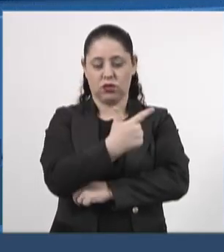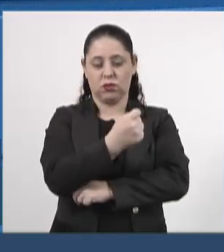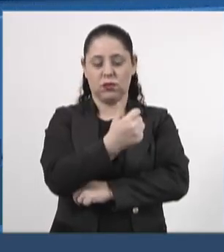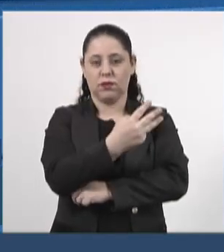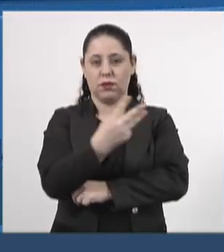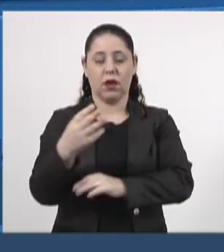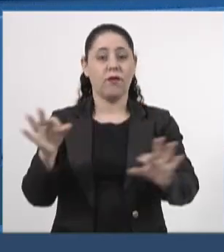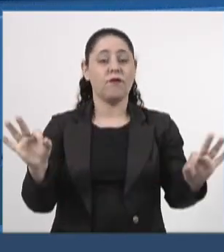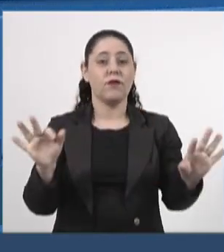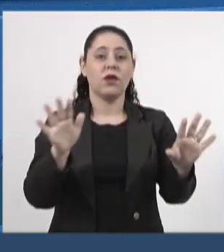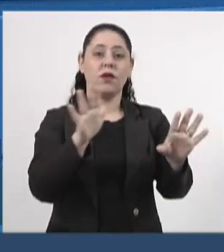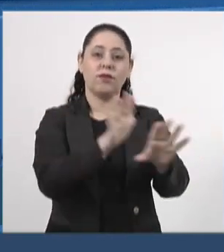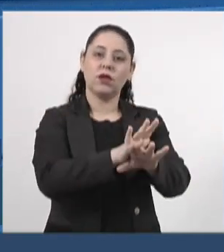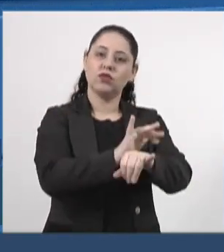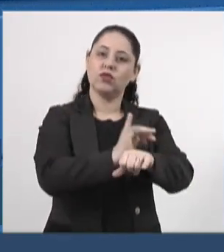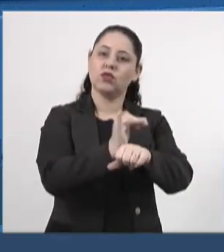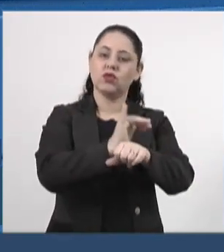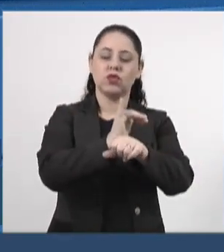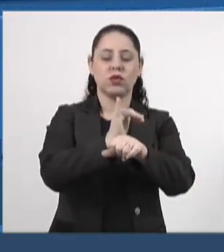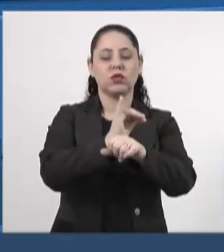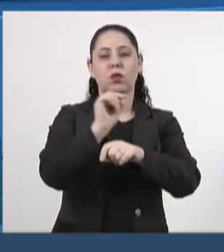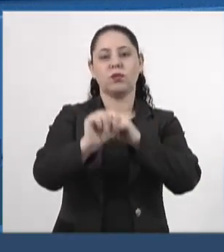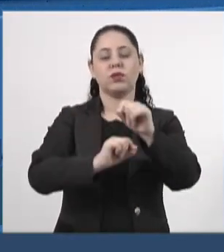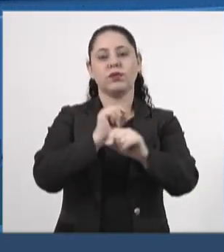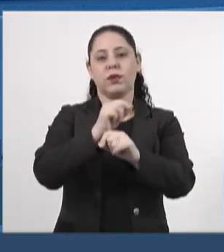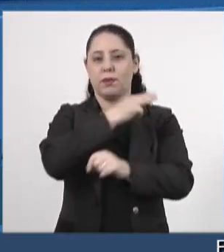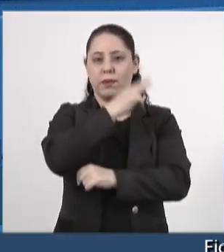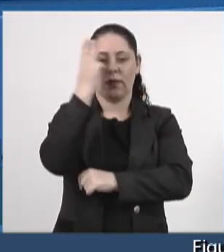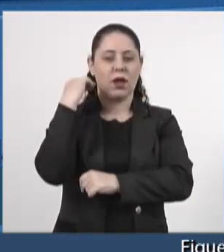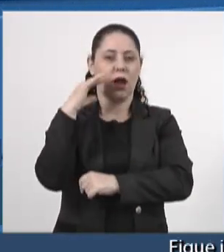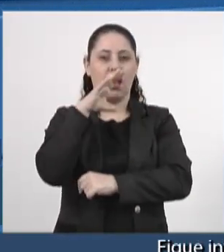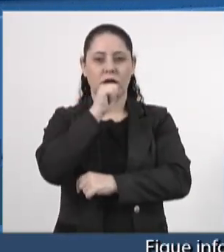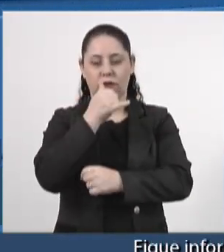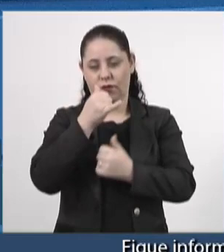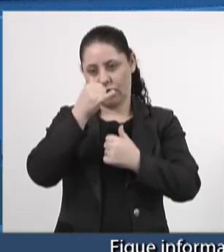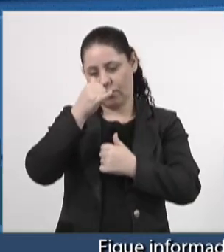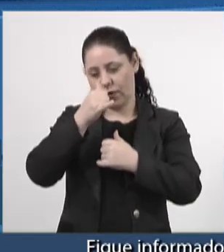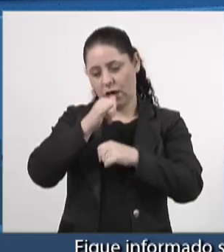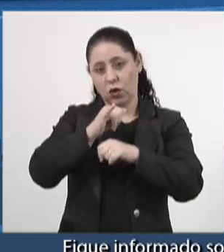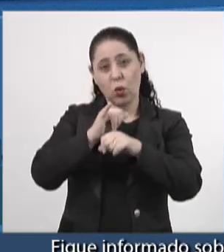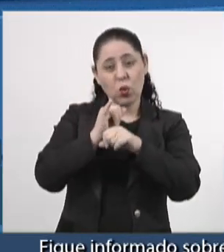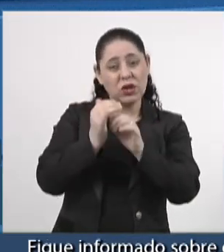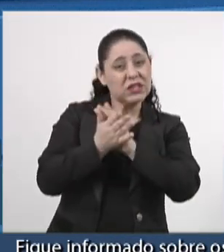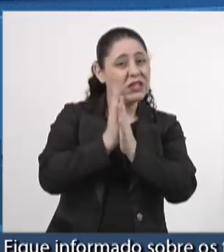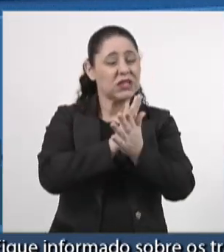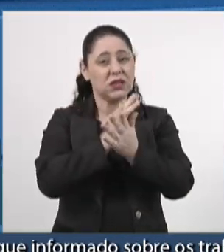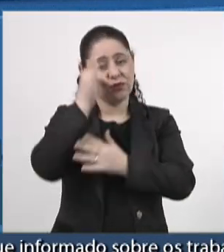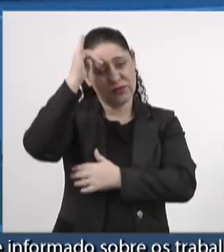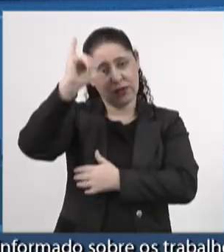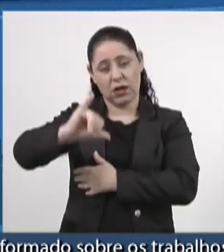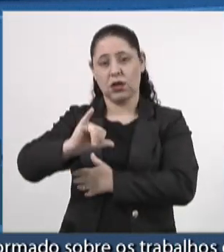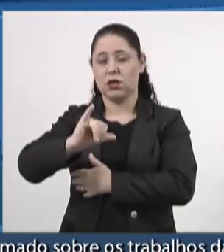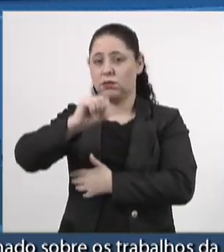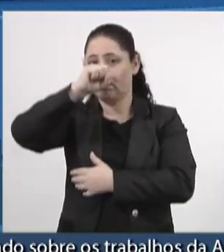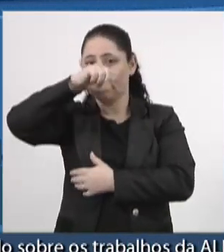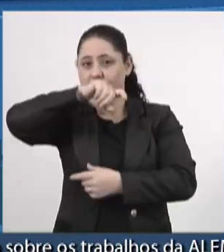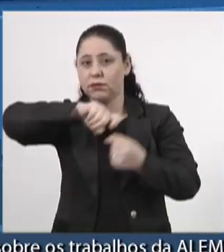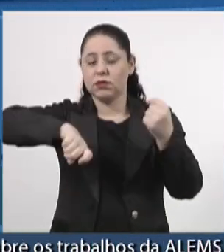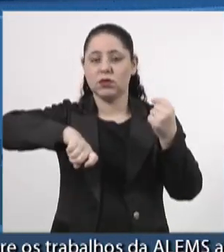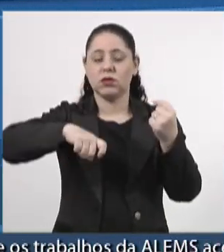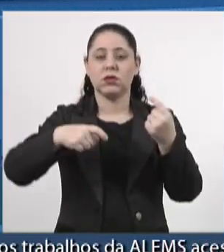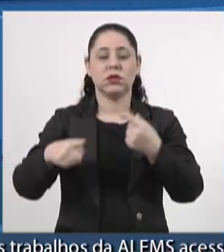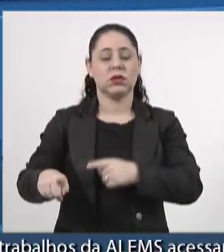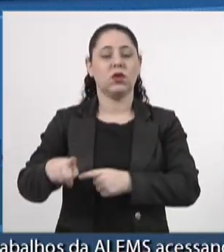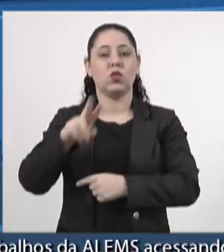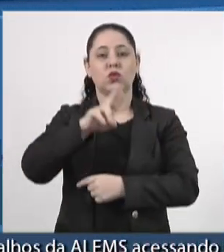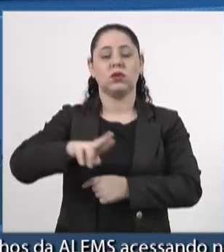30/5/2023, para encerramento das ações do Maio Laranja, mês de enfrentamento e combate à violência e abuso sexual contra crianças. Se aprovado o requerimento,